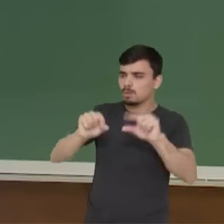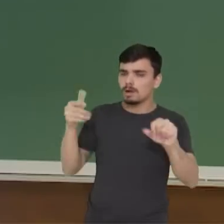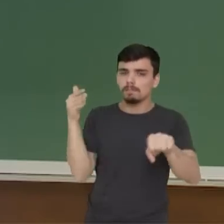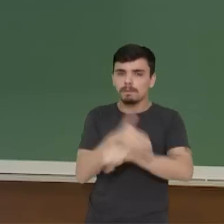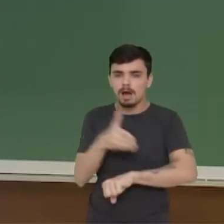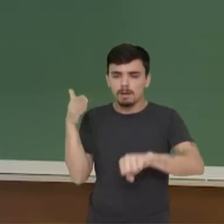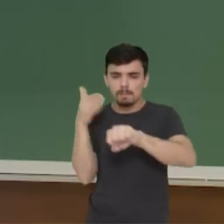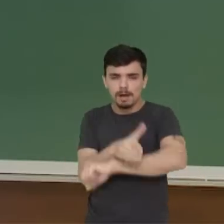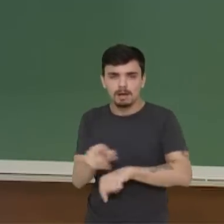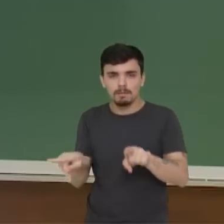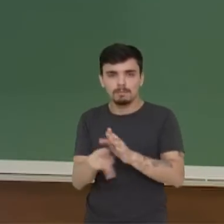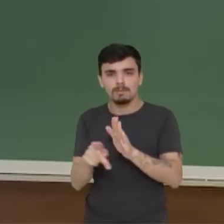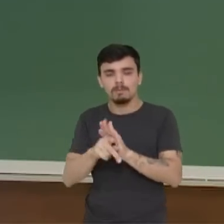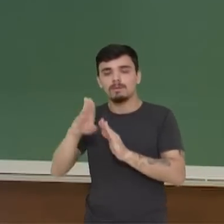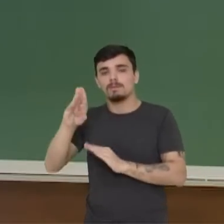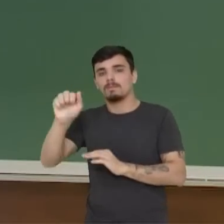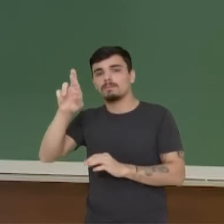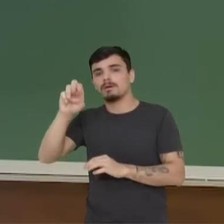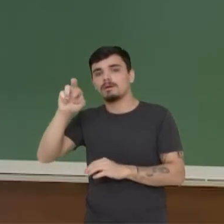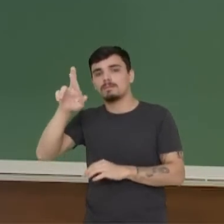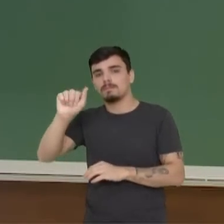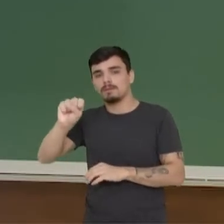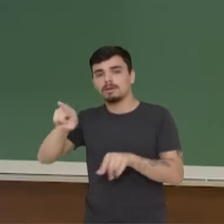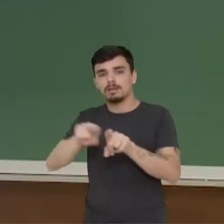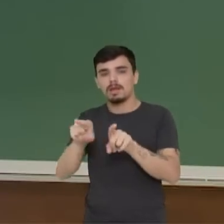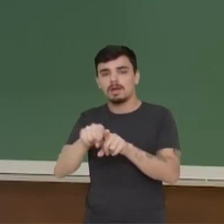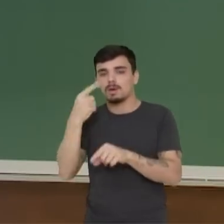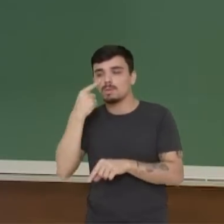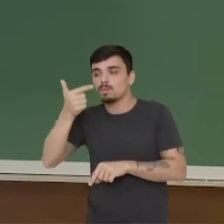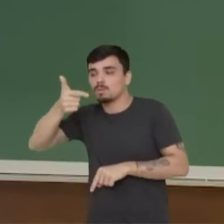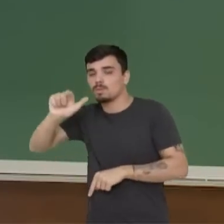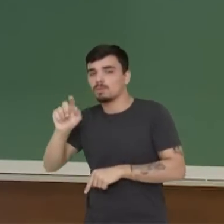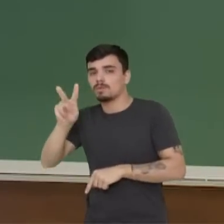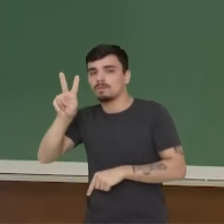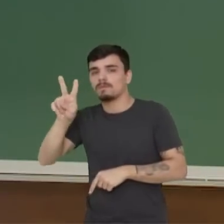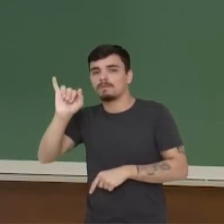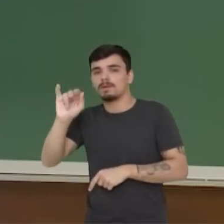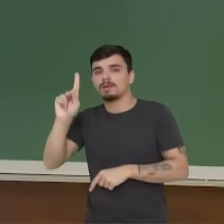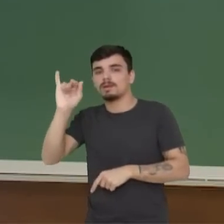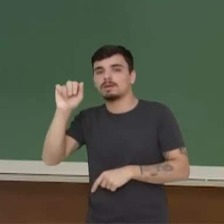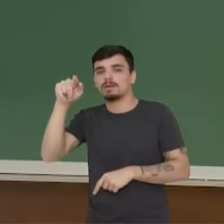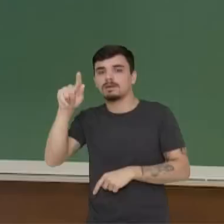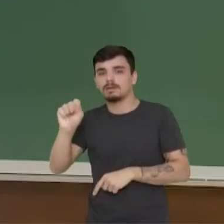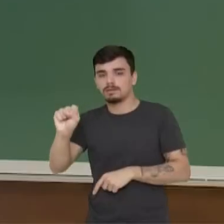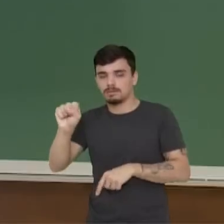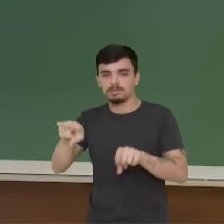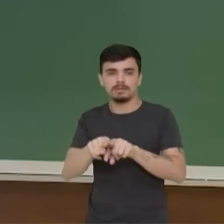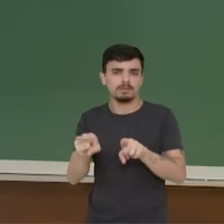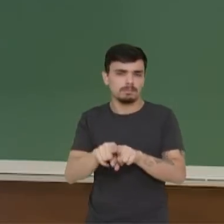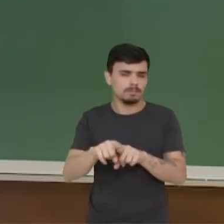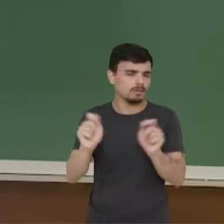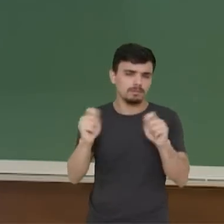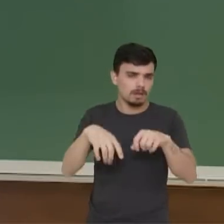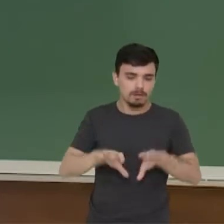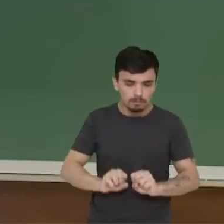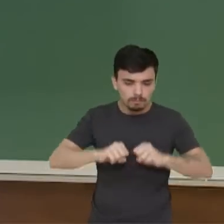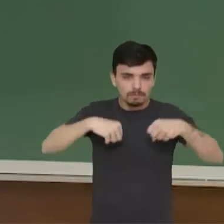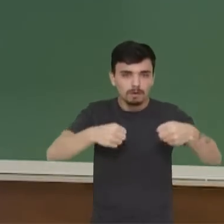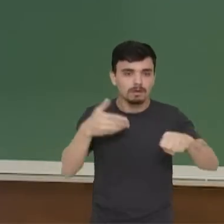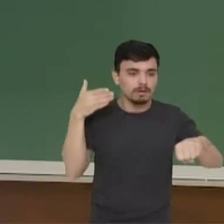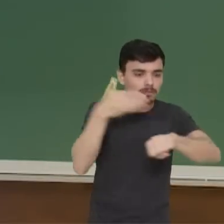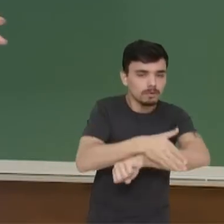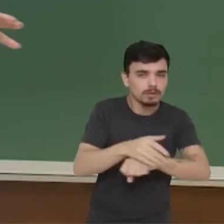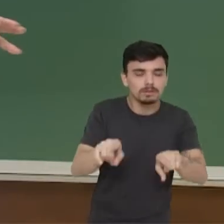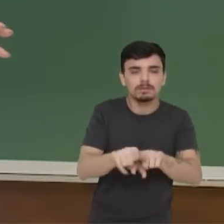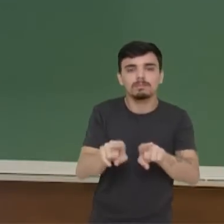invasões bárbaras, né? As últimas invasões bárbaras foram dos vikings. Então, já não está se fortalecendo mais essas invasões lá, a população